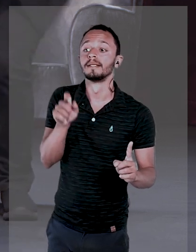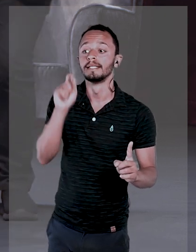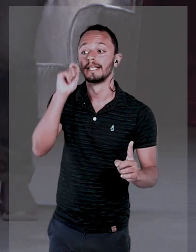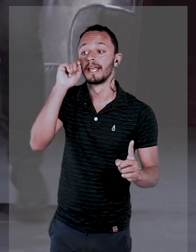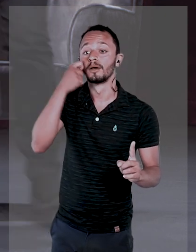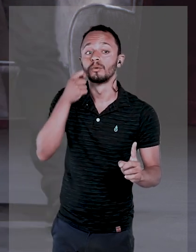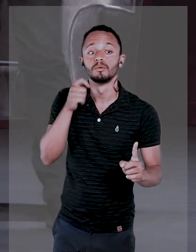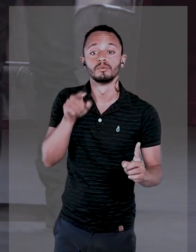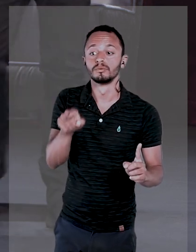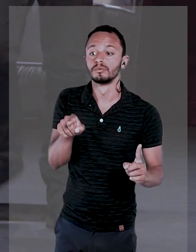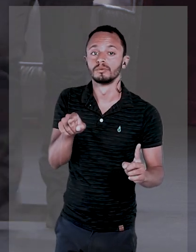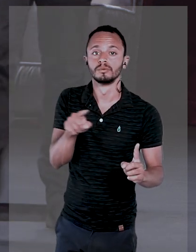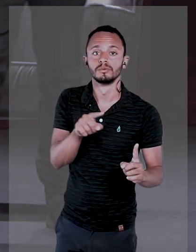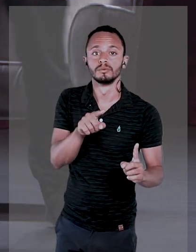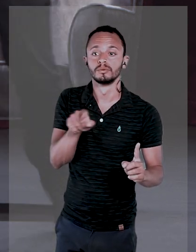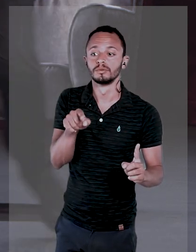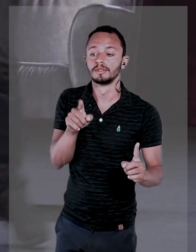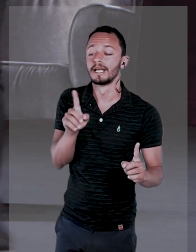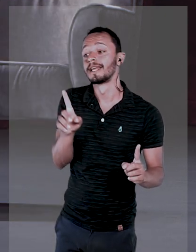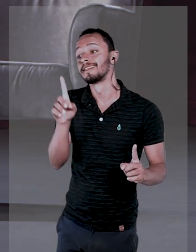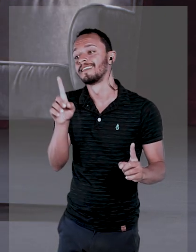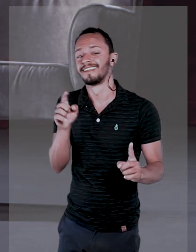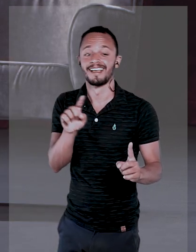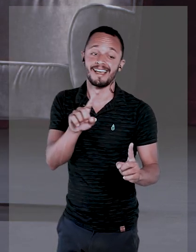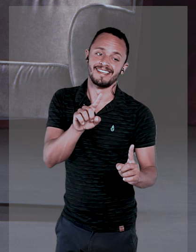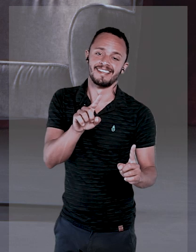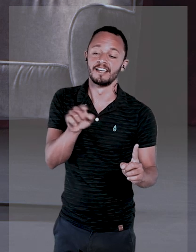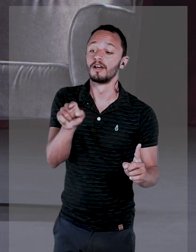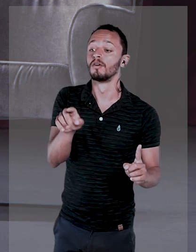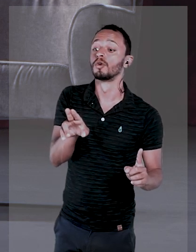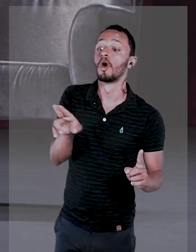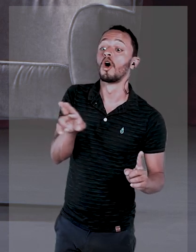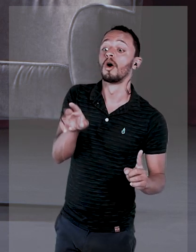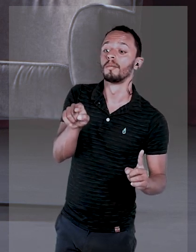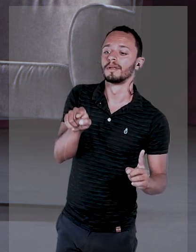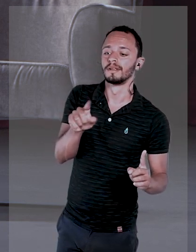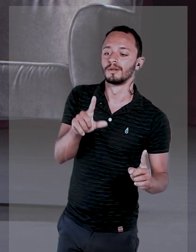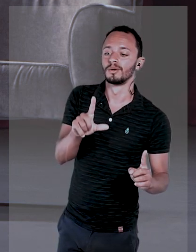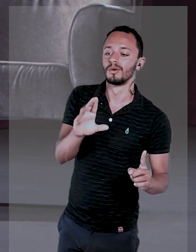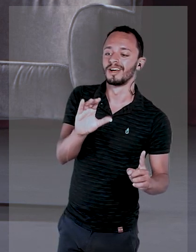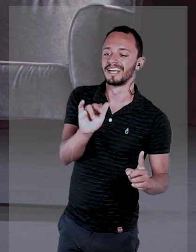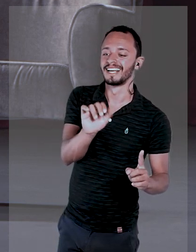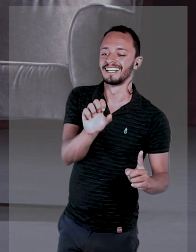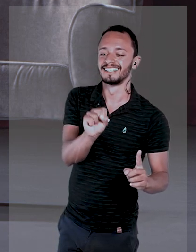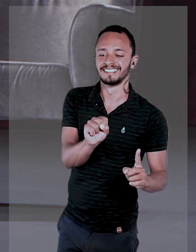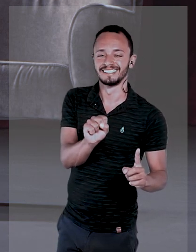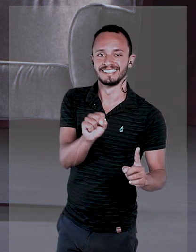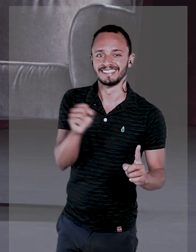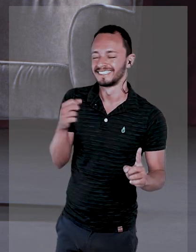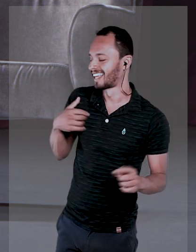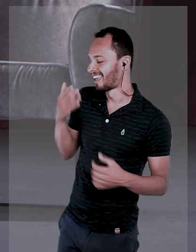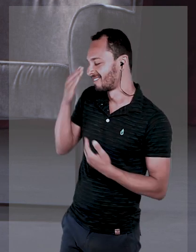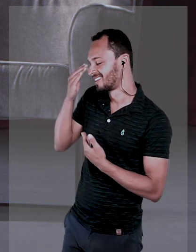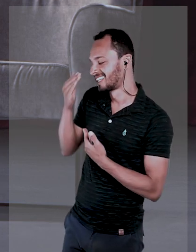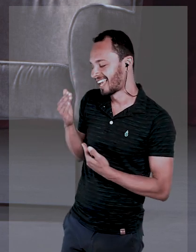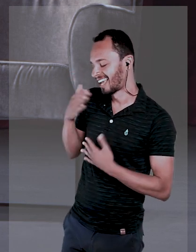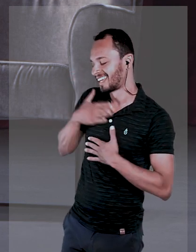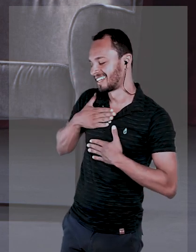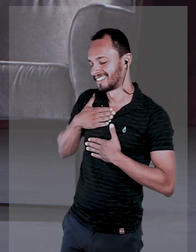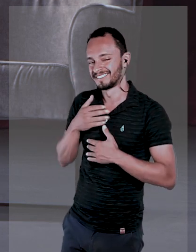Eu dei a uma senhora, vou dar a um homem. Tem algum homem negro? Aqui, tem aqui. Como é que você se